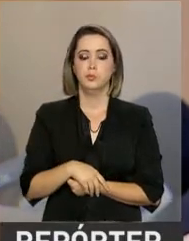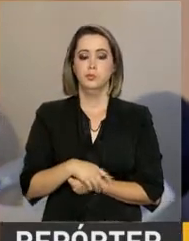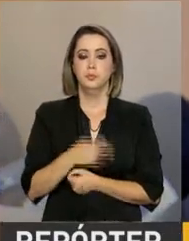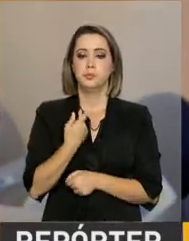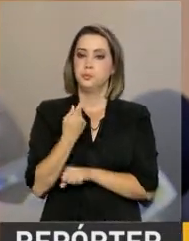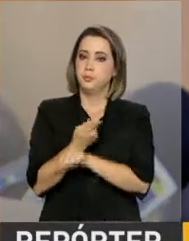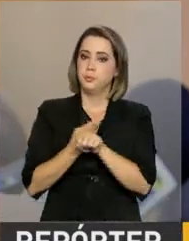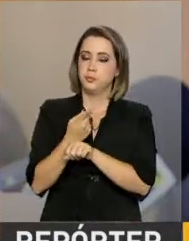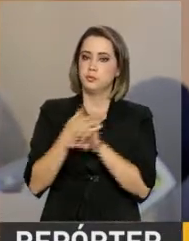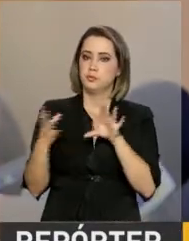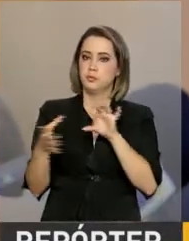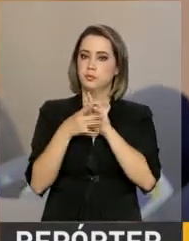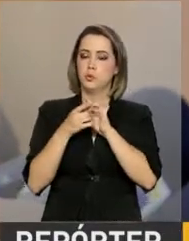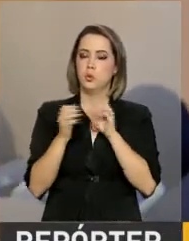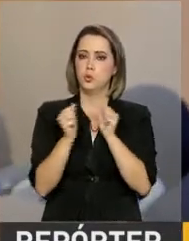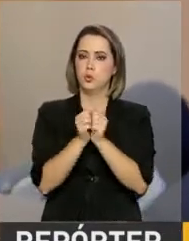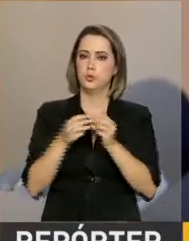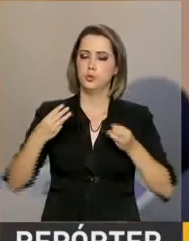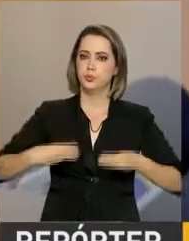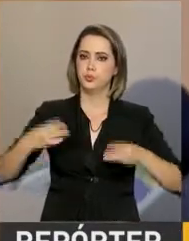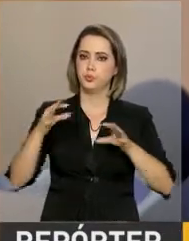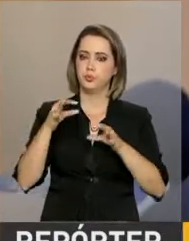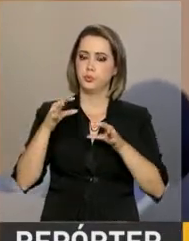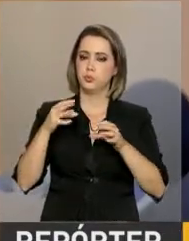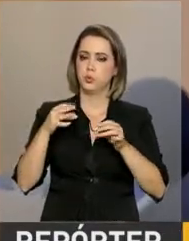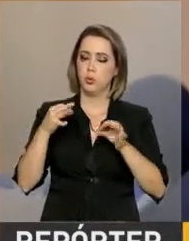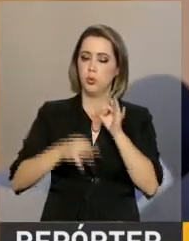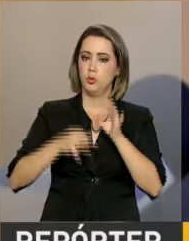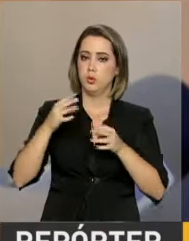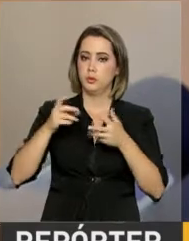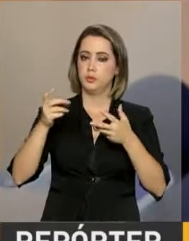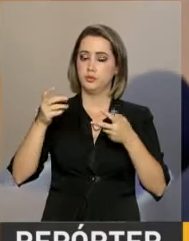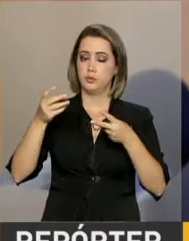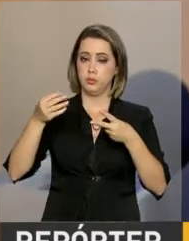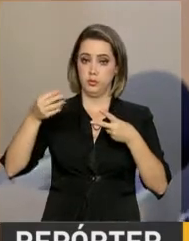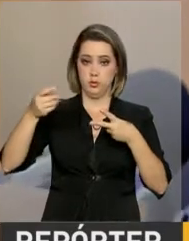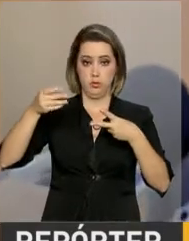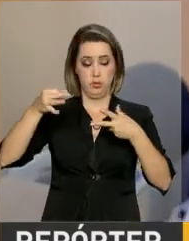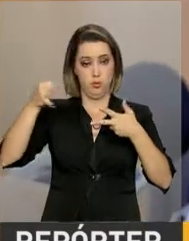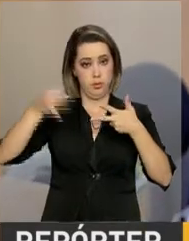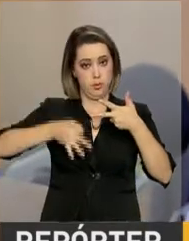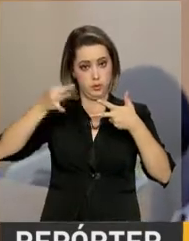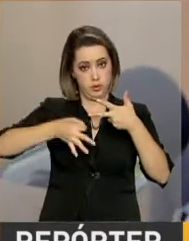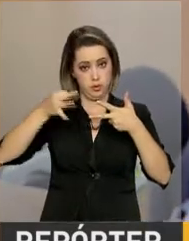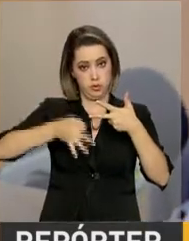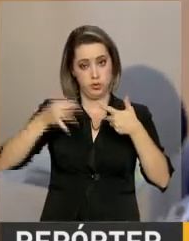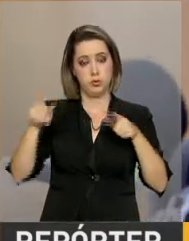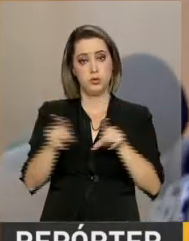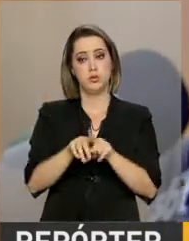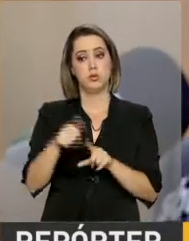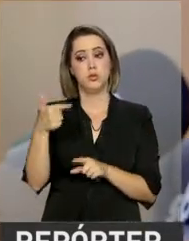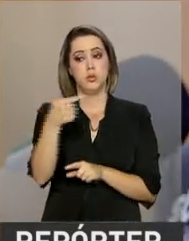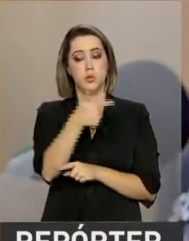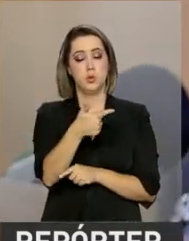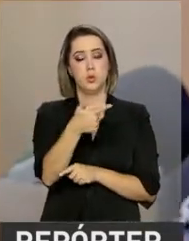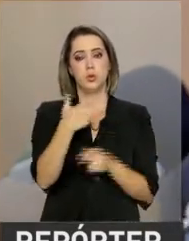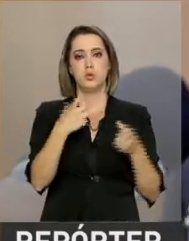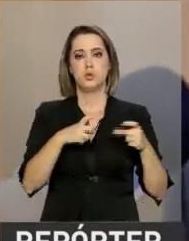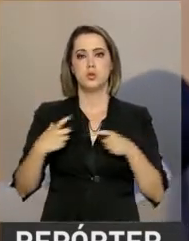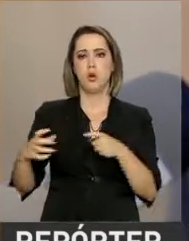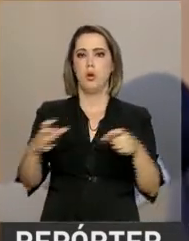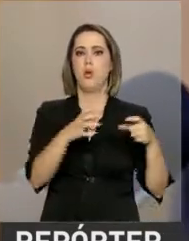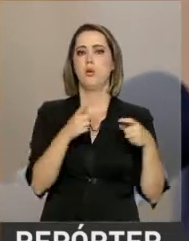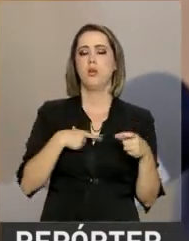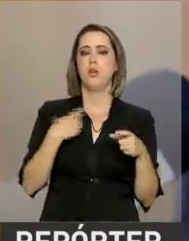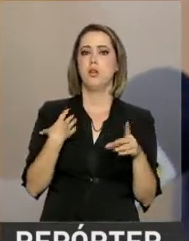por exemplo, com o Poder Judiciário. Nós já temos hoje 12 tribunais de justiça com acordos de cooperação, onde o próprio tribunal